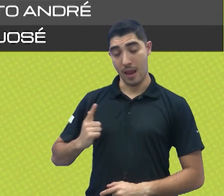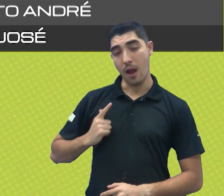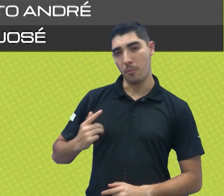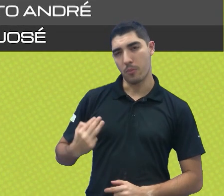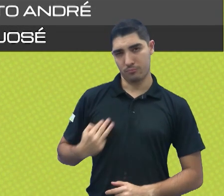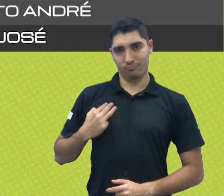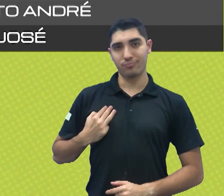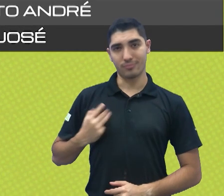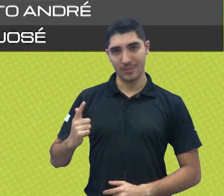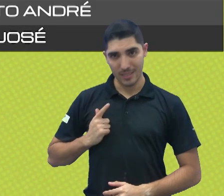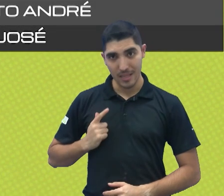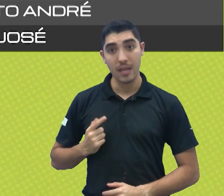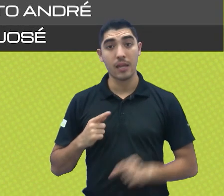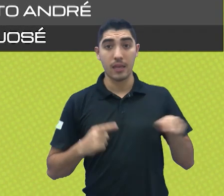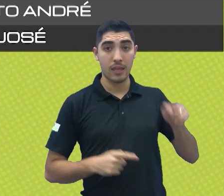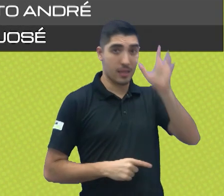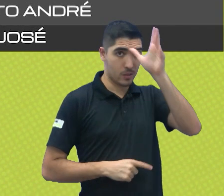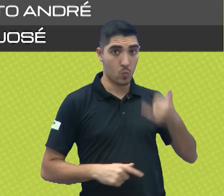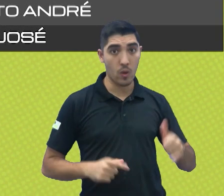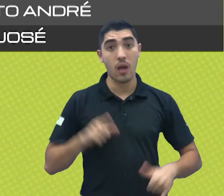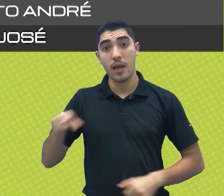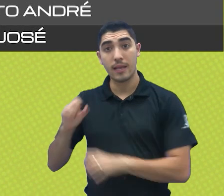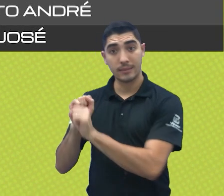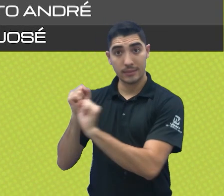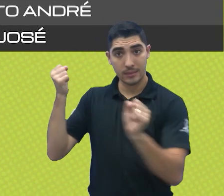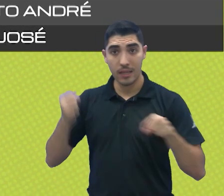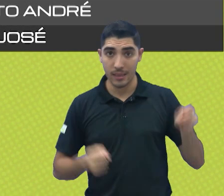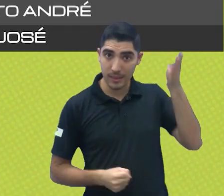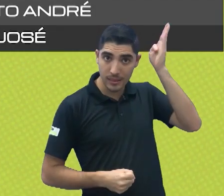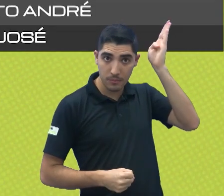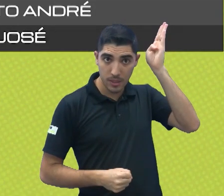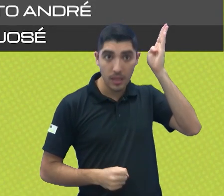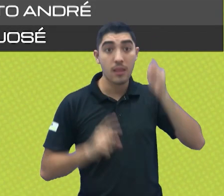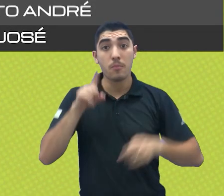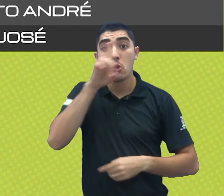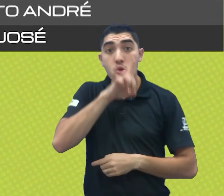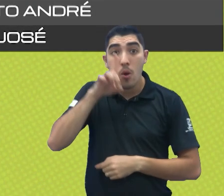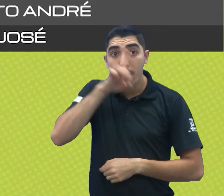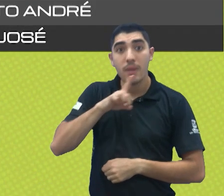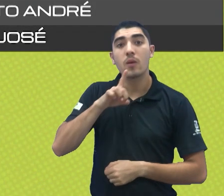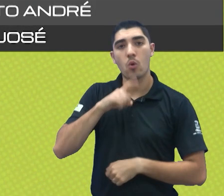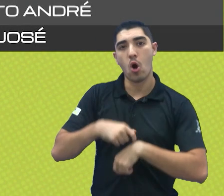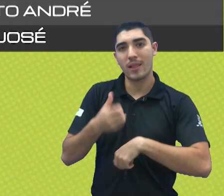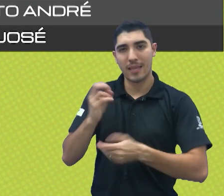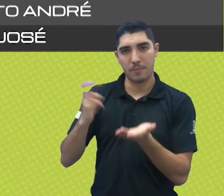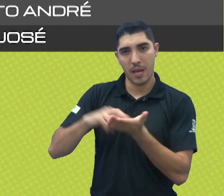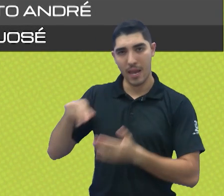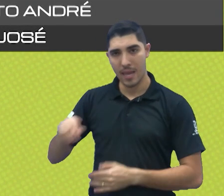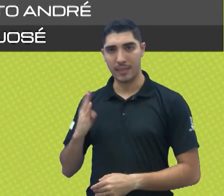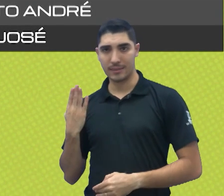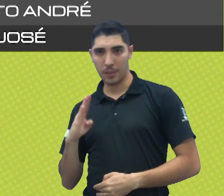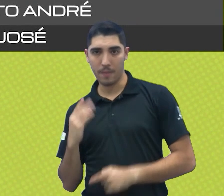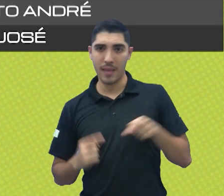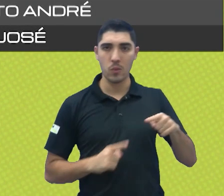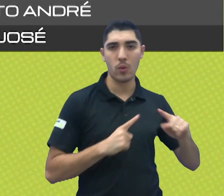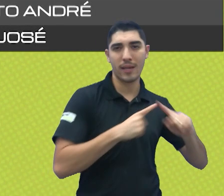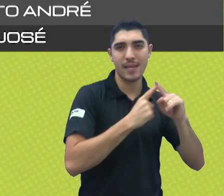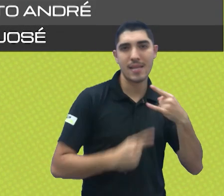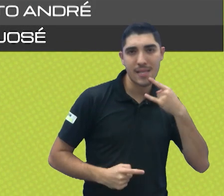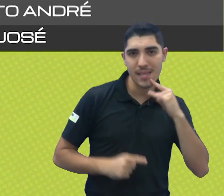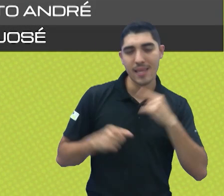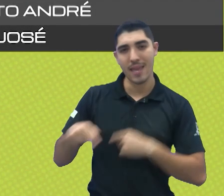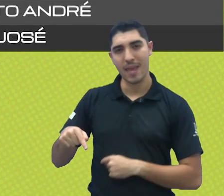e Taubaté. No domingo, 4 jogos, todos eles às 10 da manhã, São Bento e 15 de Piracicaba, Monte Azul e Inter de Limeira, Juventus e Santo